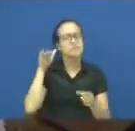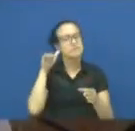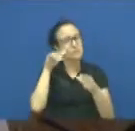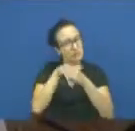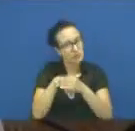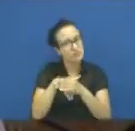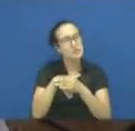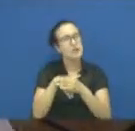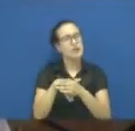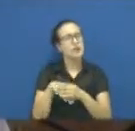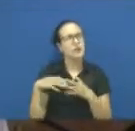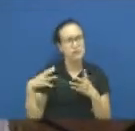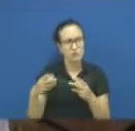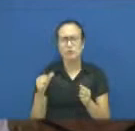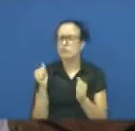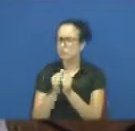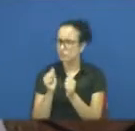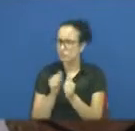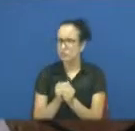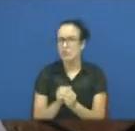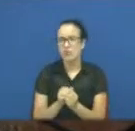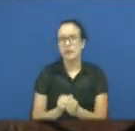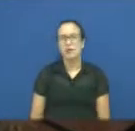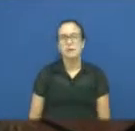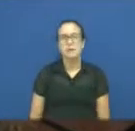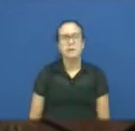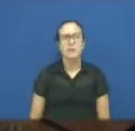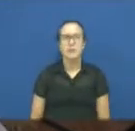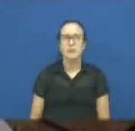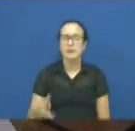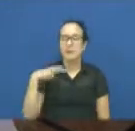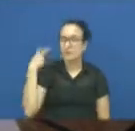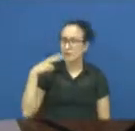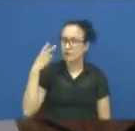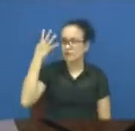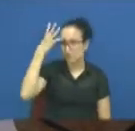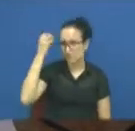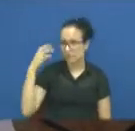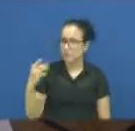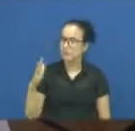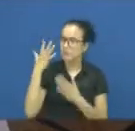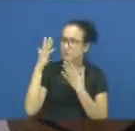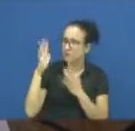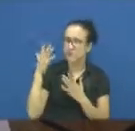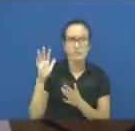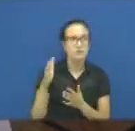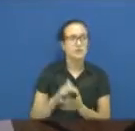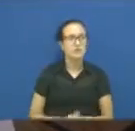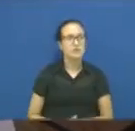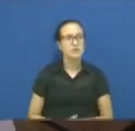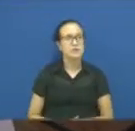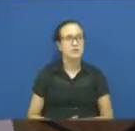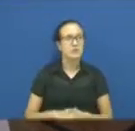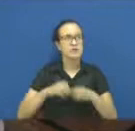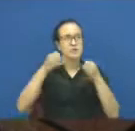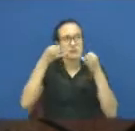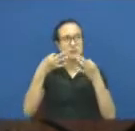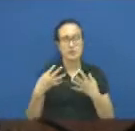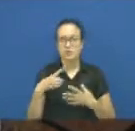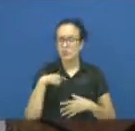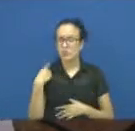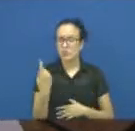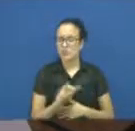por unanimidade esse projeto. Quero parabenizar mais uma vez a vereadora Lu Bogo e dizer que